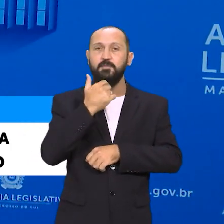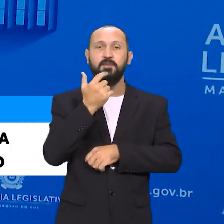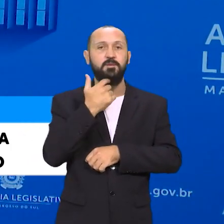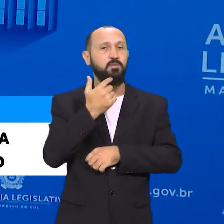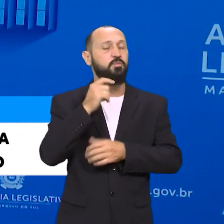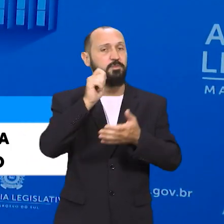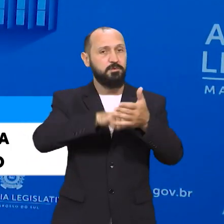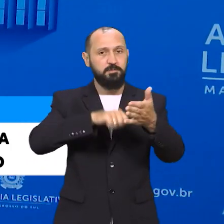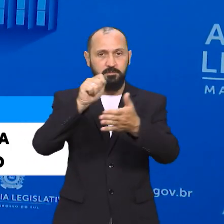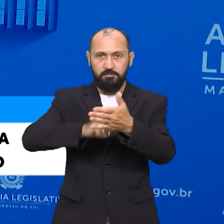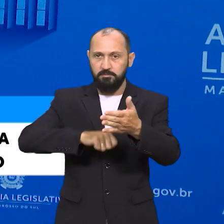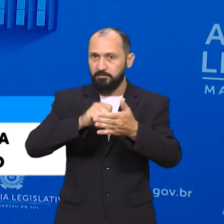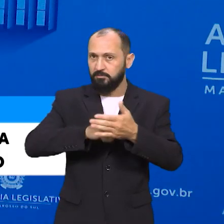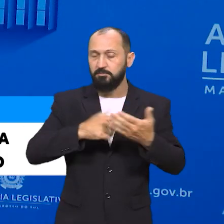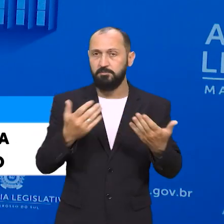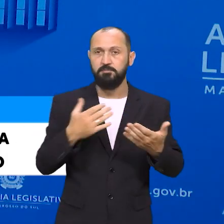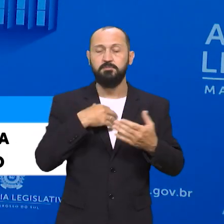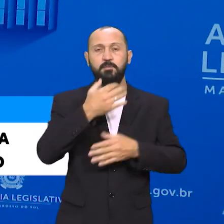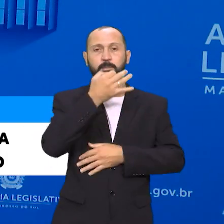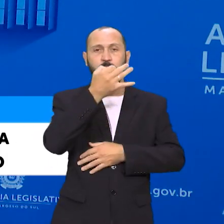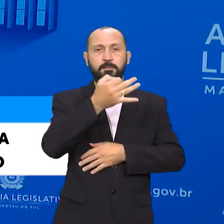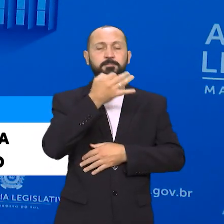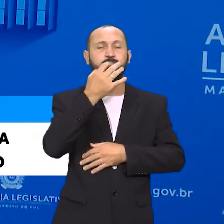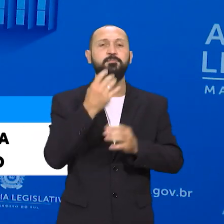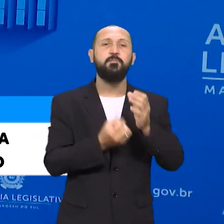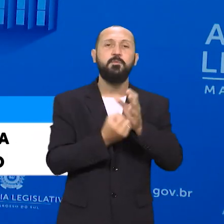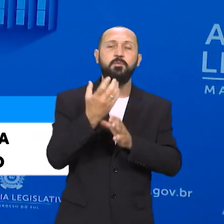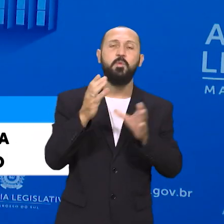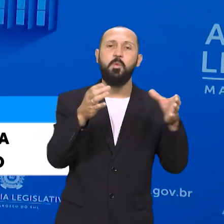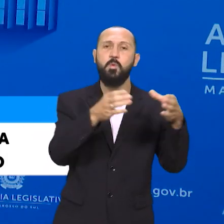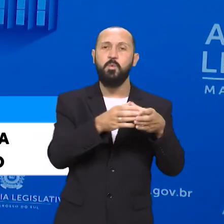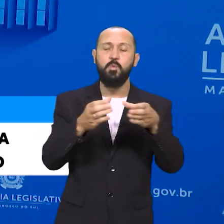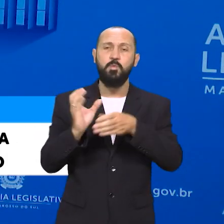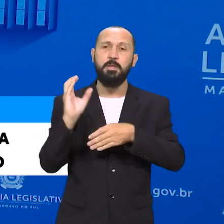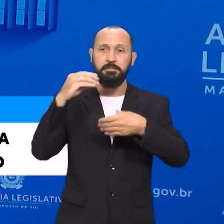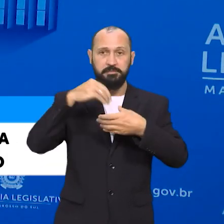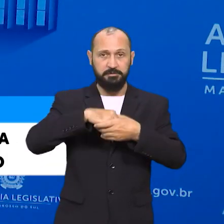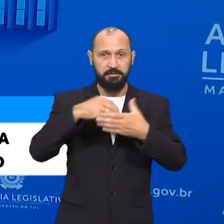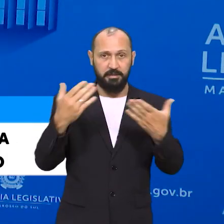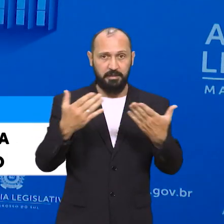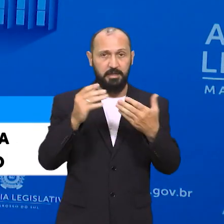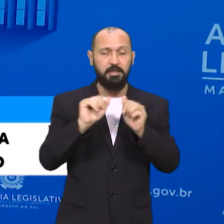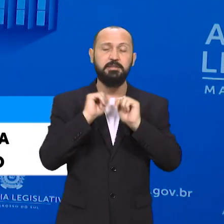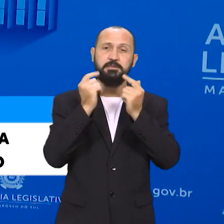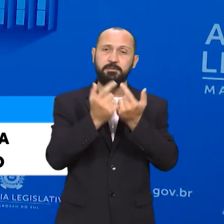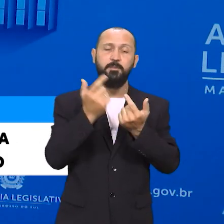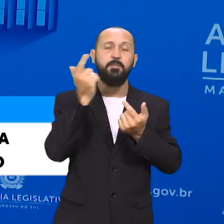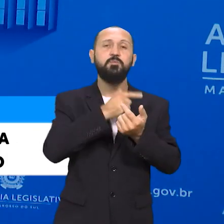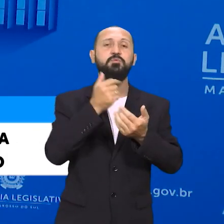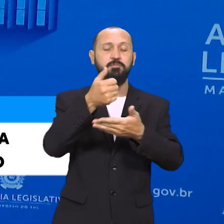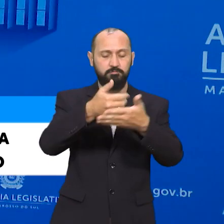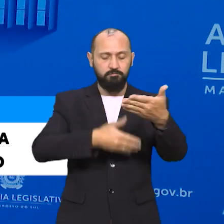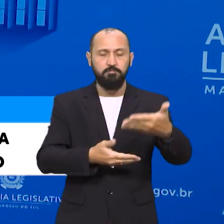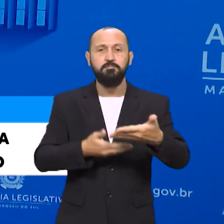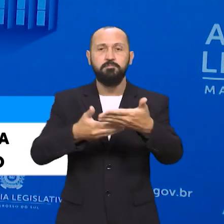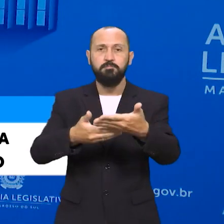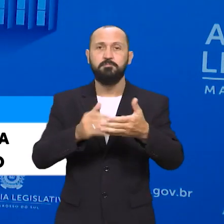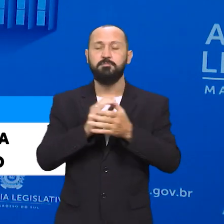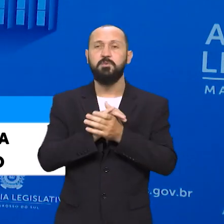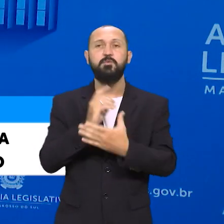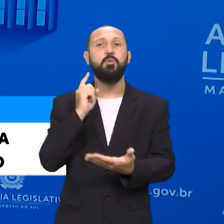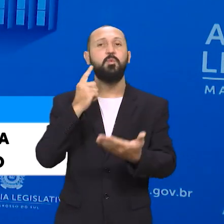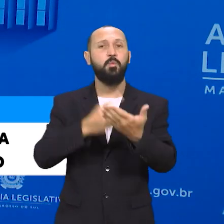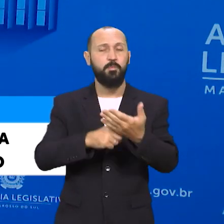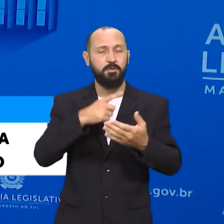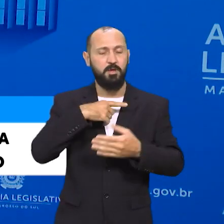Infelizmente, não conseguimos as assinaturas, foi proposto uma criação de uma comissão interna aqui da casa para ter acesso aos documentos, porém eu fiz um combinado